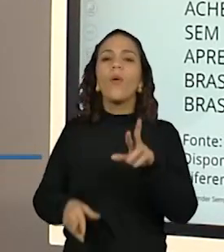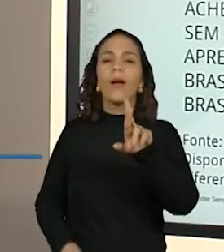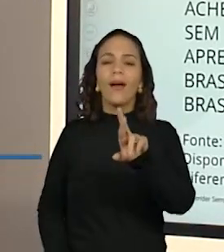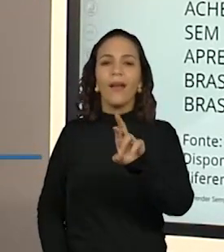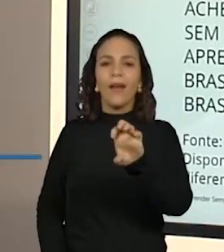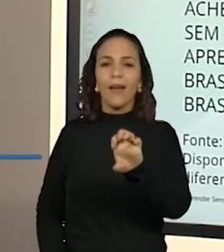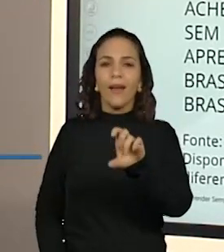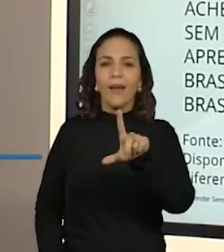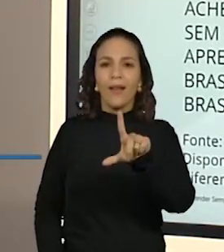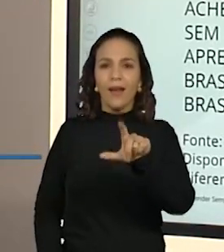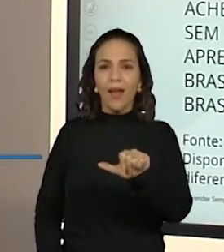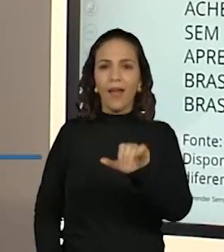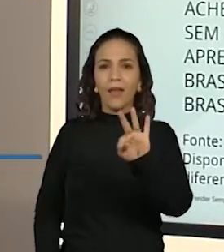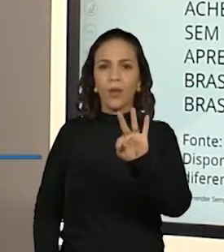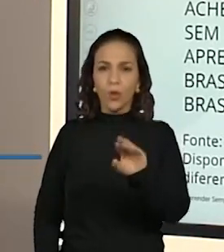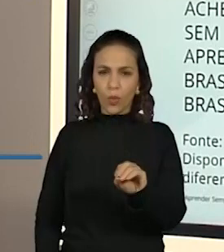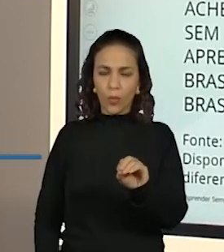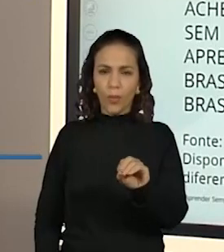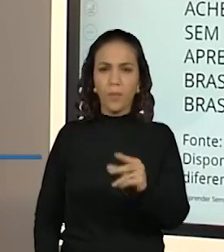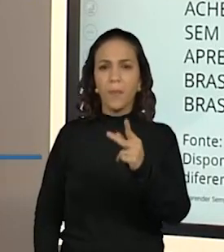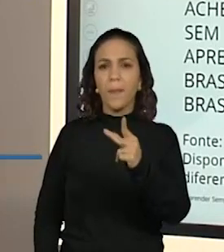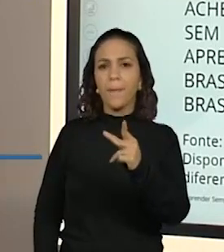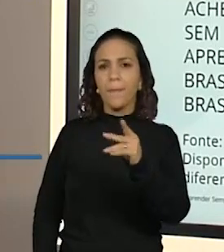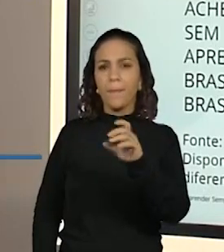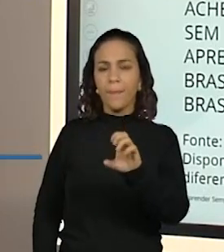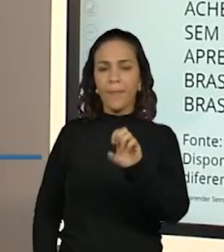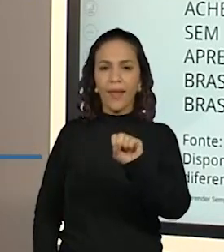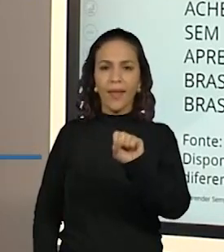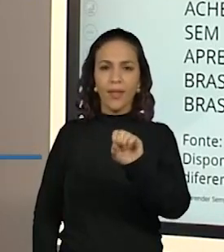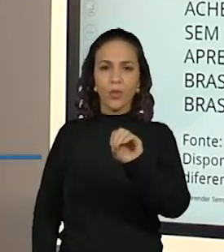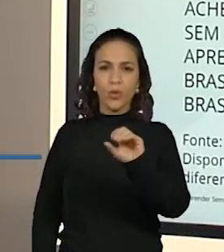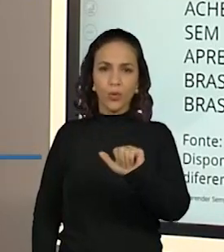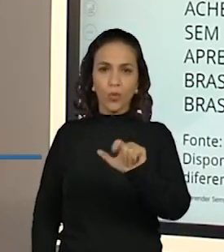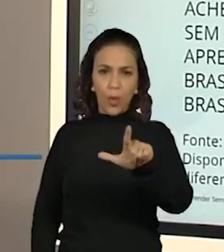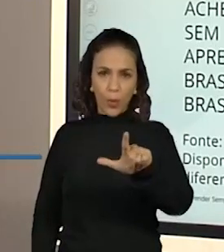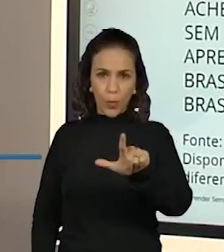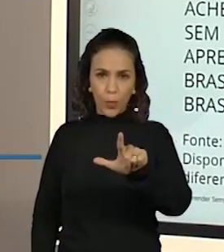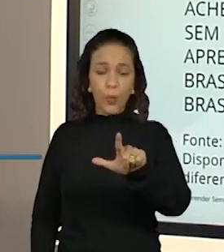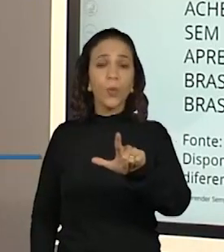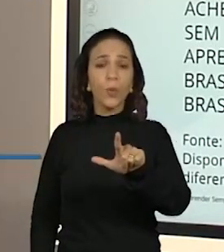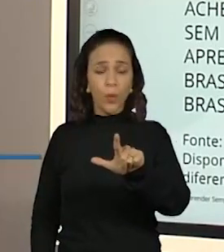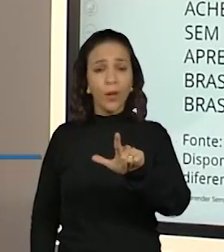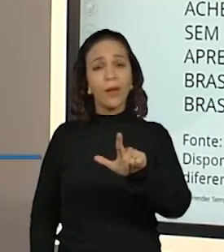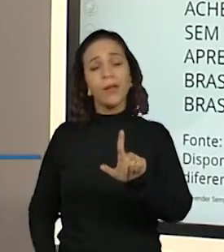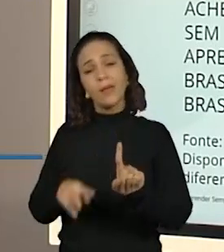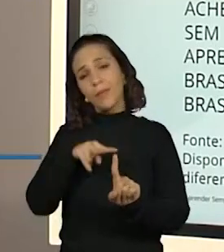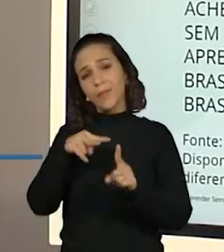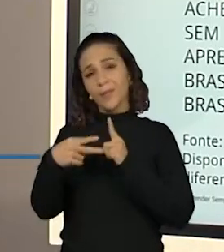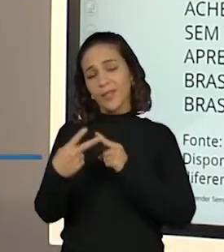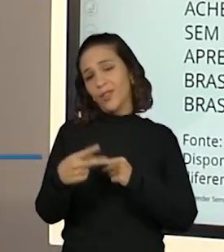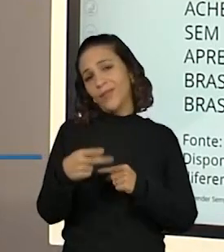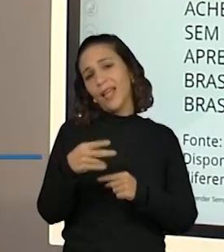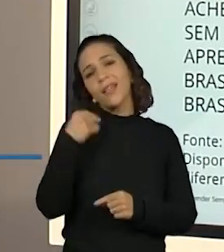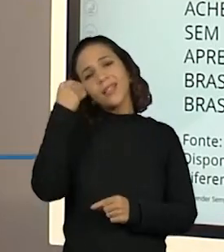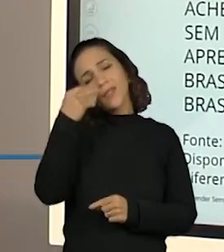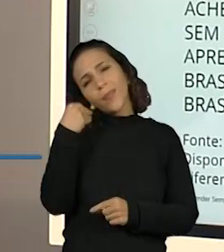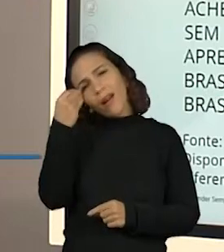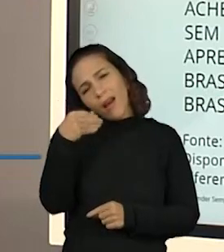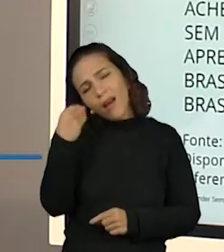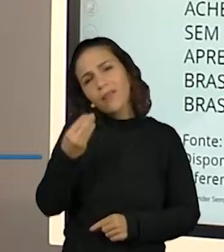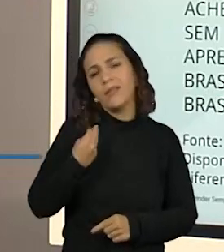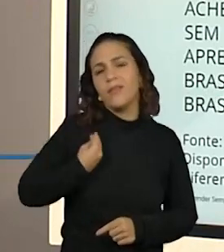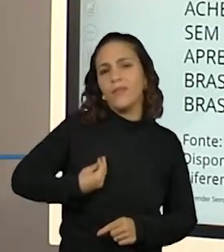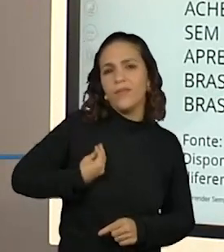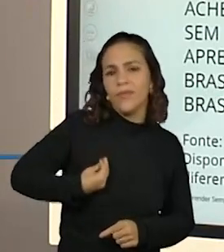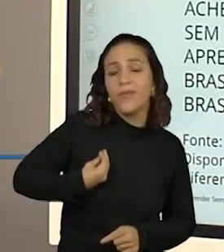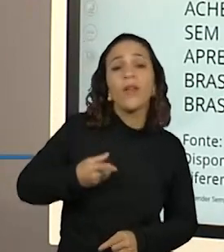das suas experiências, do seu ponto de vista. E o que ela conta está ligado às experiências que ela viveu